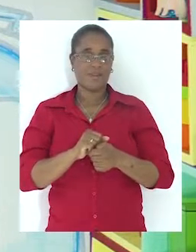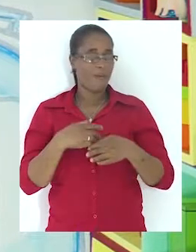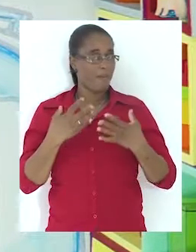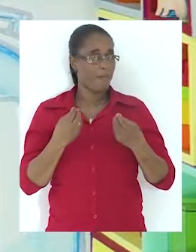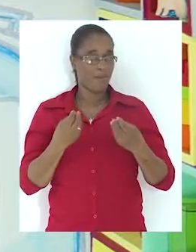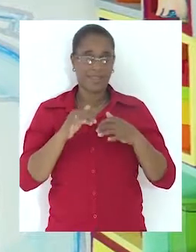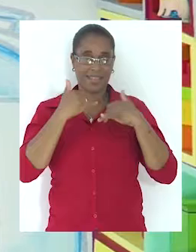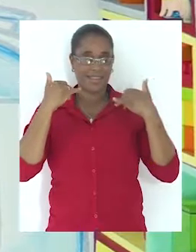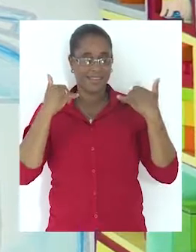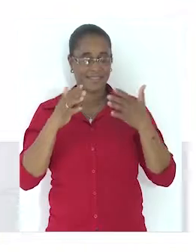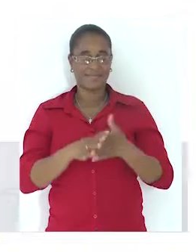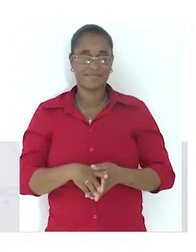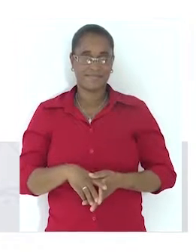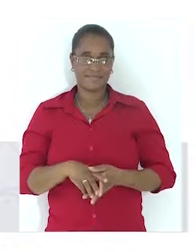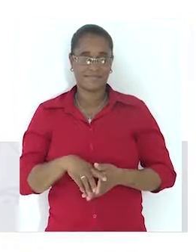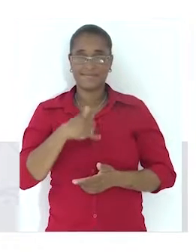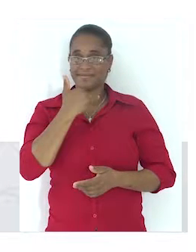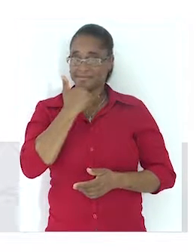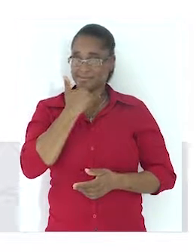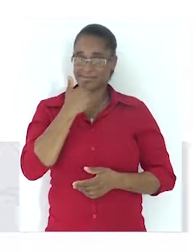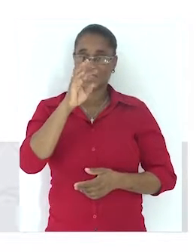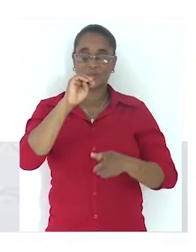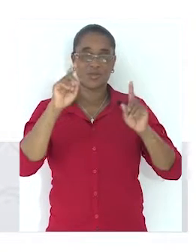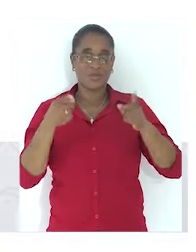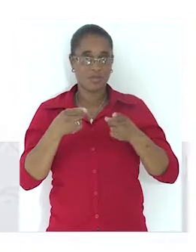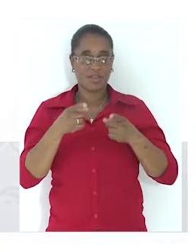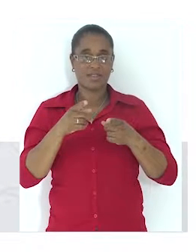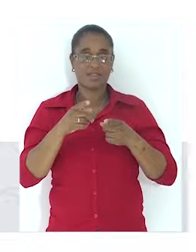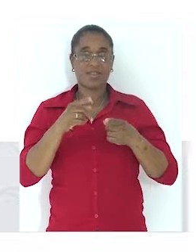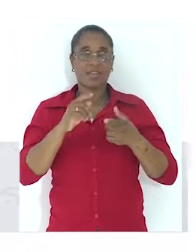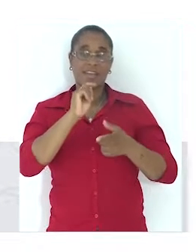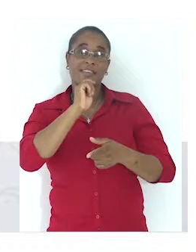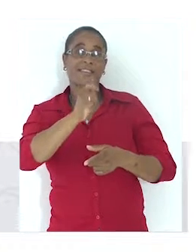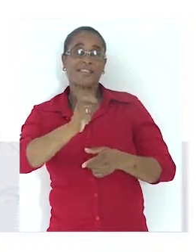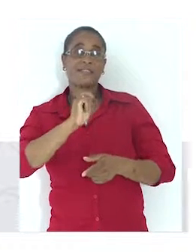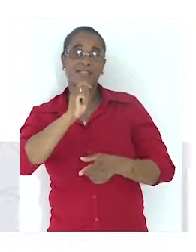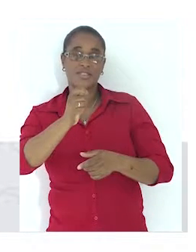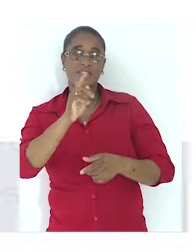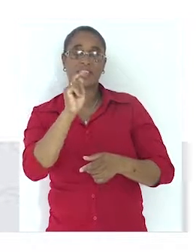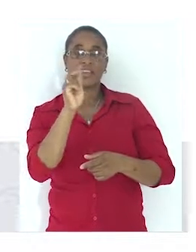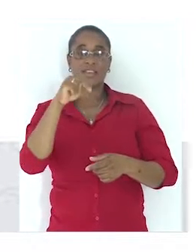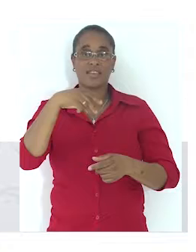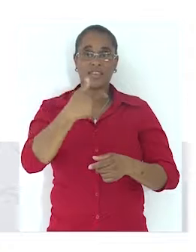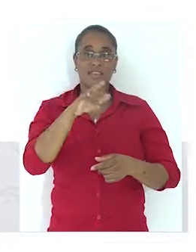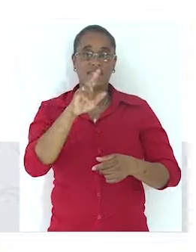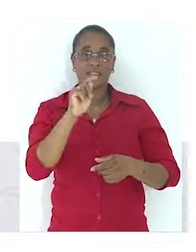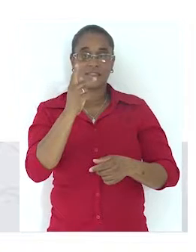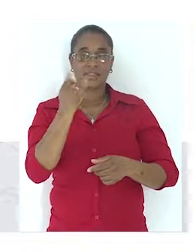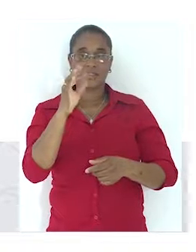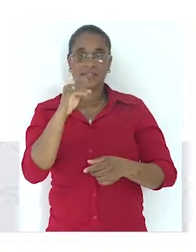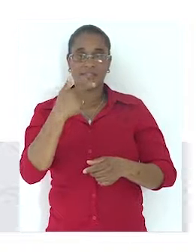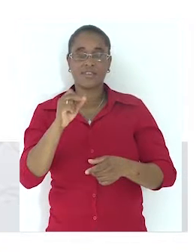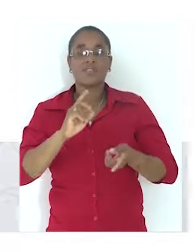muita alegria e felicidade. Sumário, a entrevista. Conceito de entrevista, que é um género